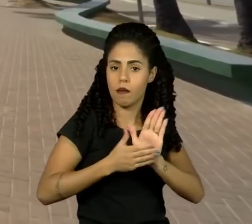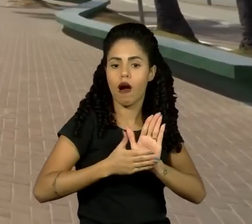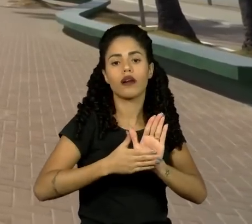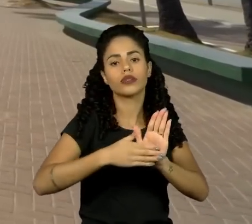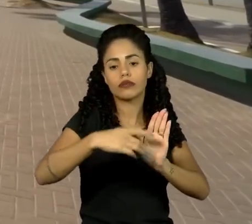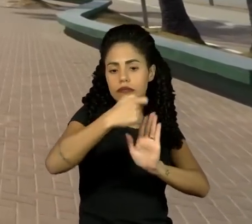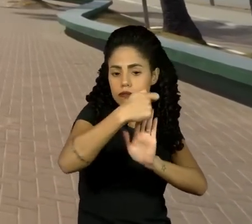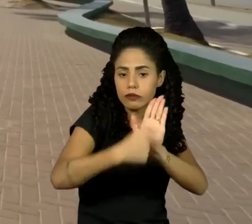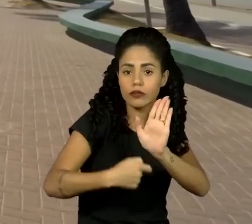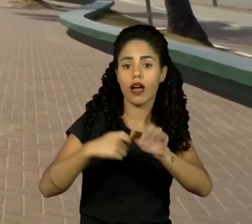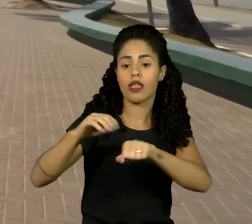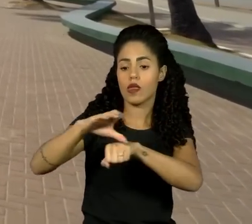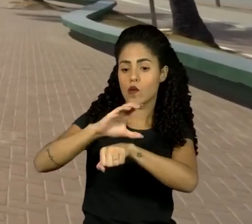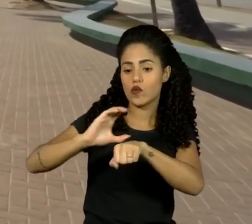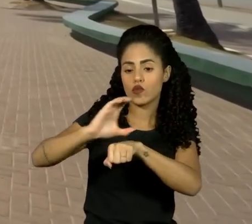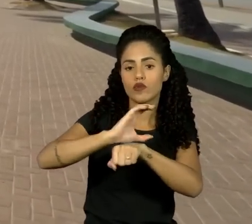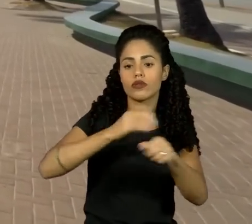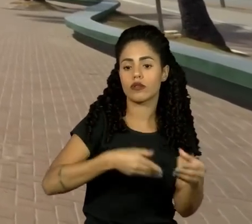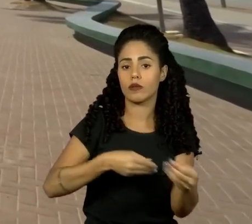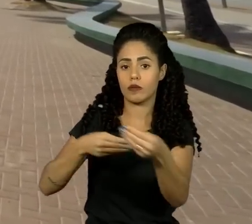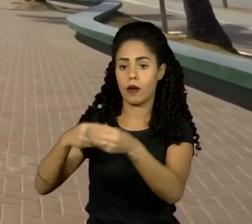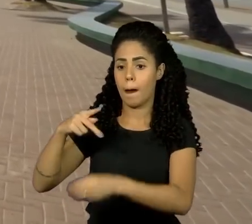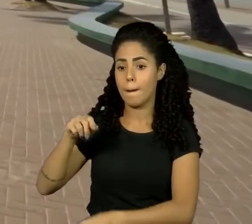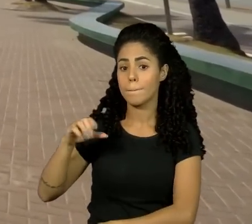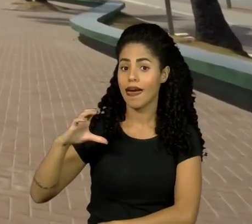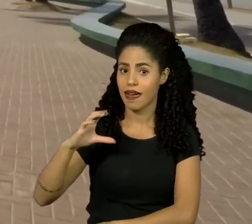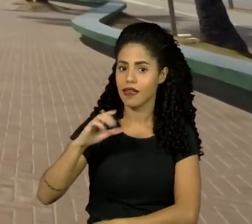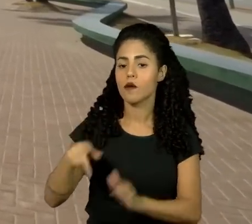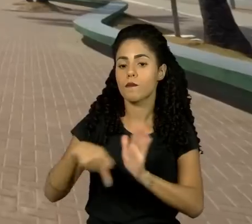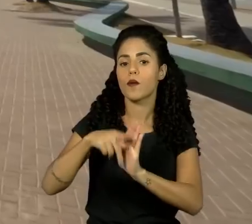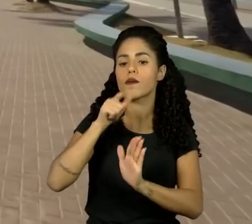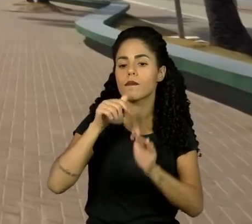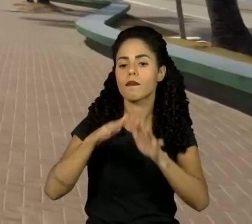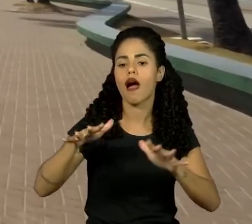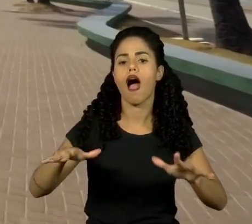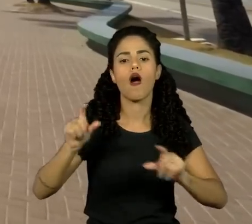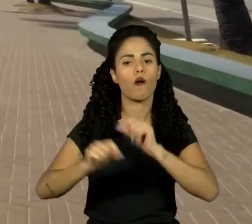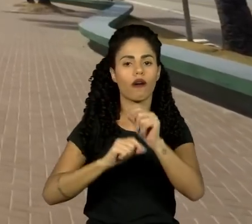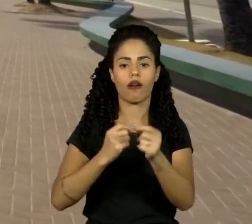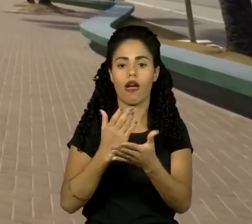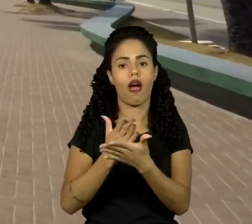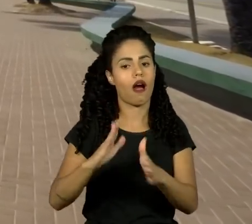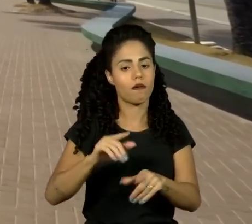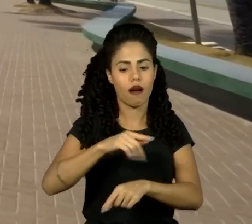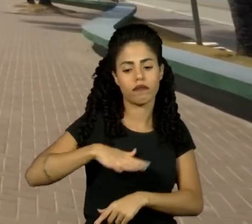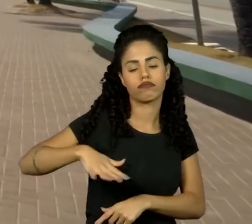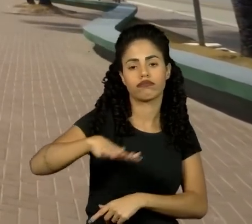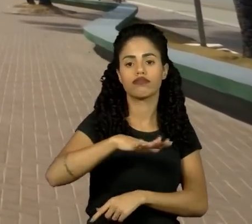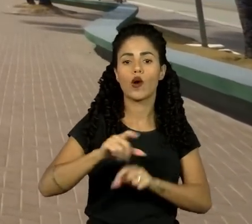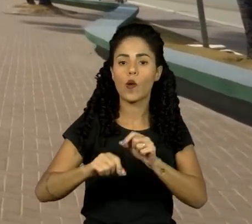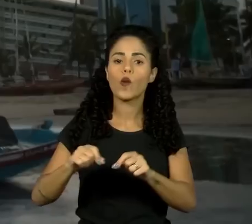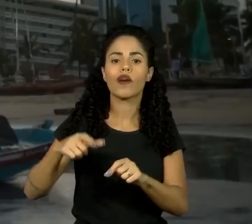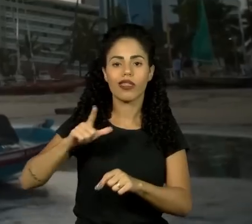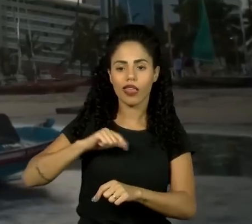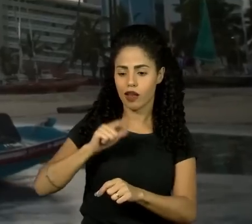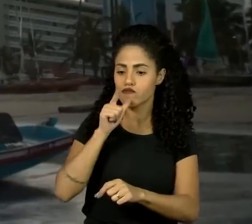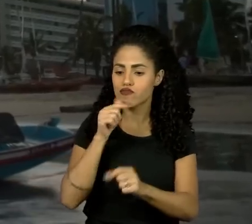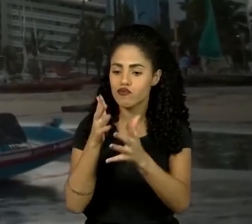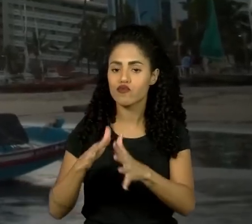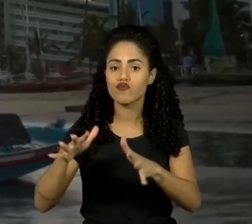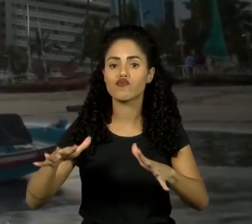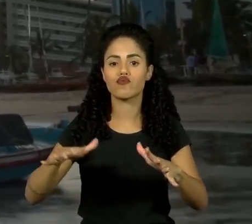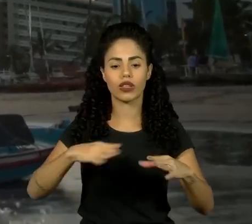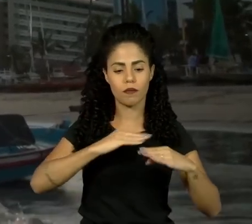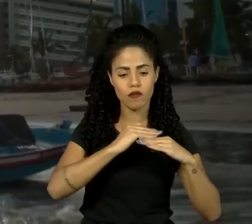emenda à Constituição, apelidada de PEC das Praias, pretende acabar com os terrenos costeiros da União e permitir